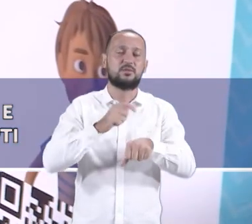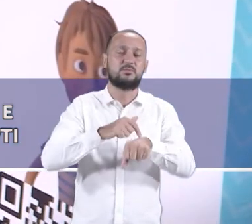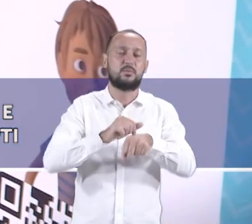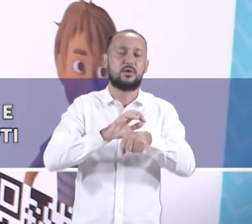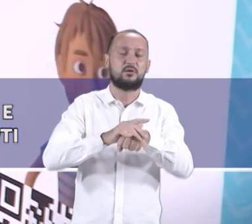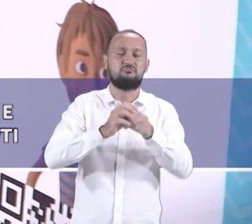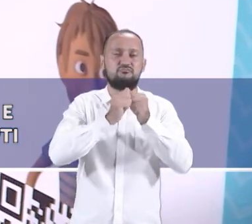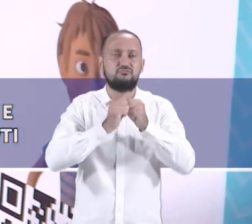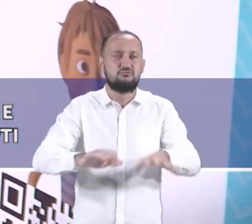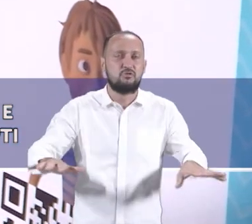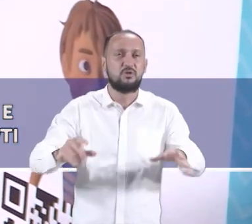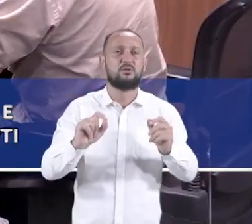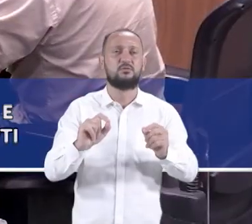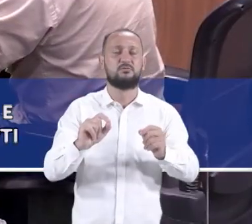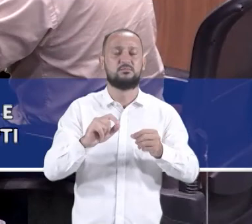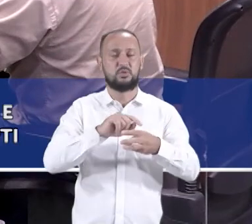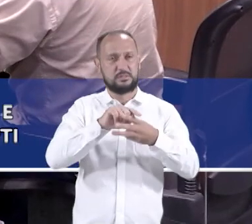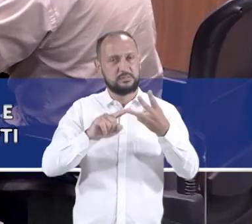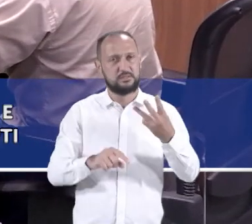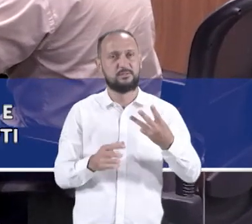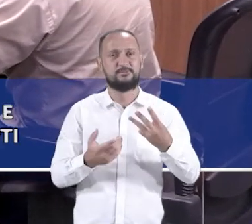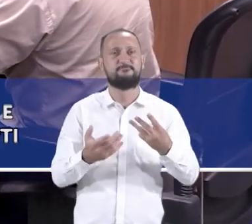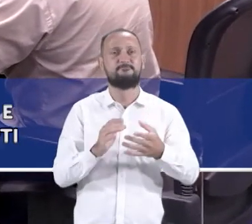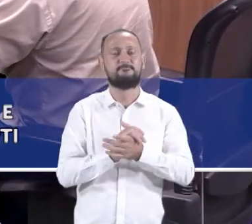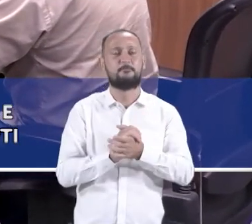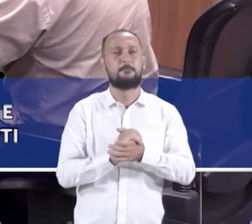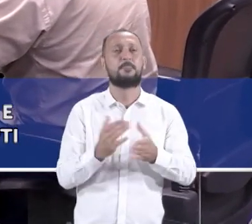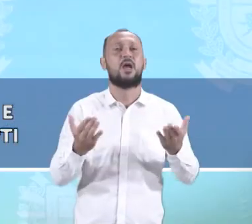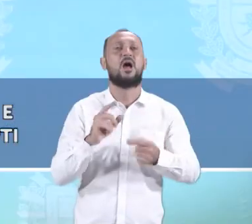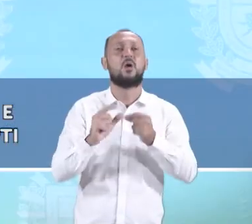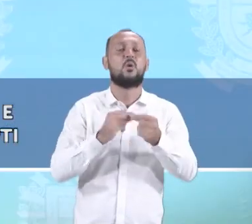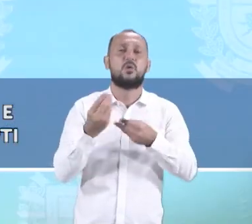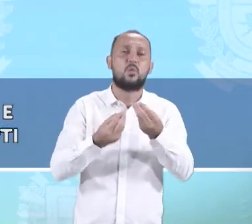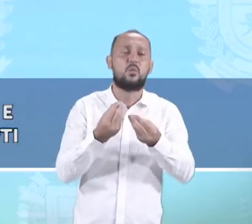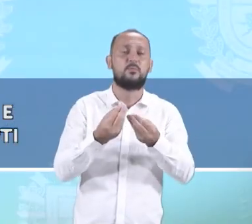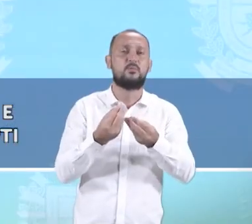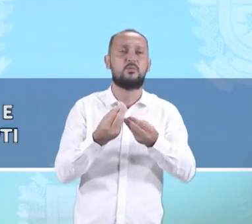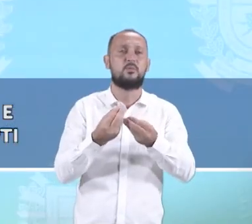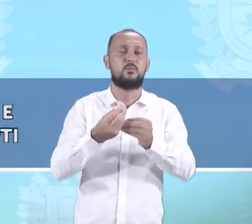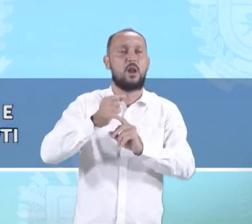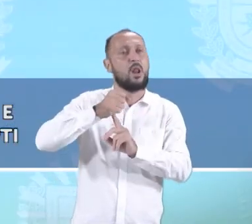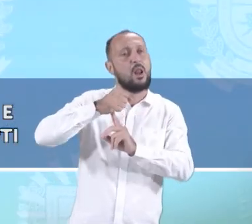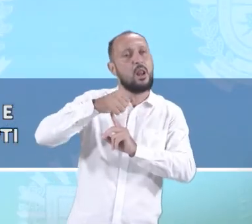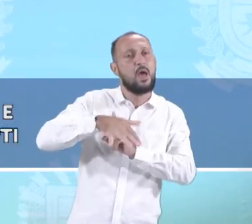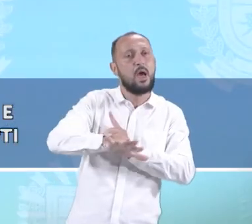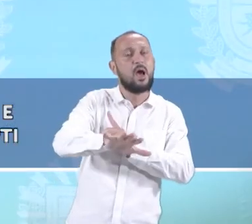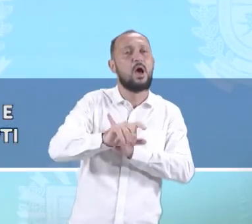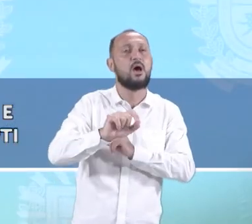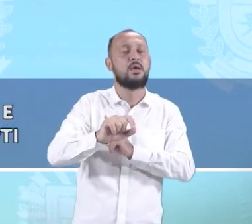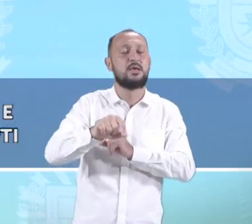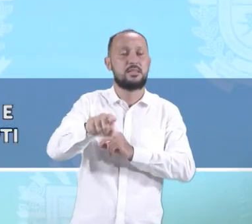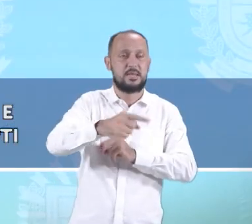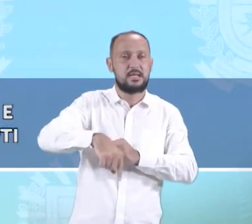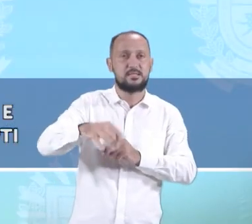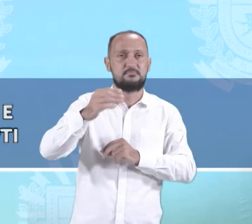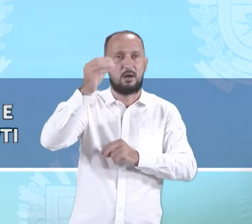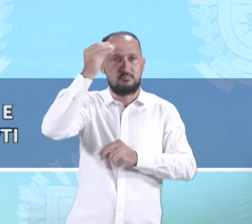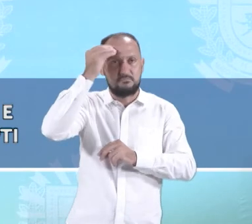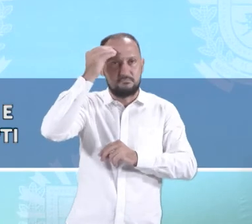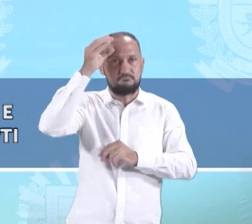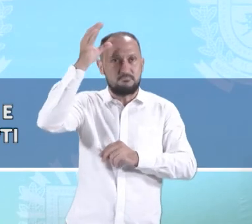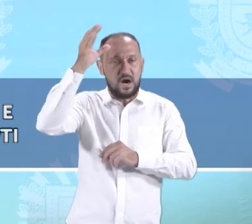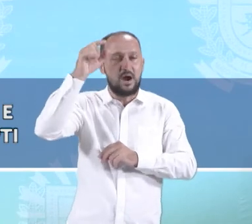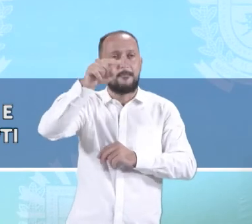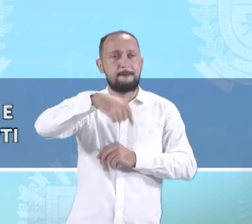dentre as epidemias da dengue, a zika e a chikungunya. Agora, a questão da distribuição e da